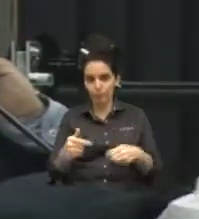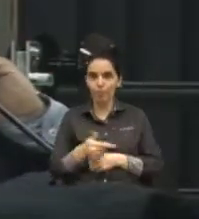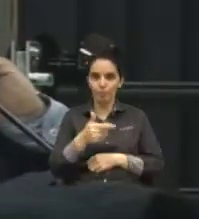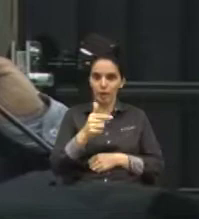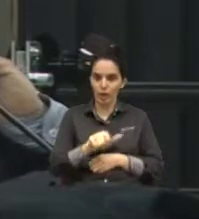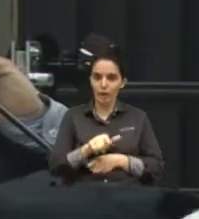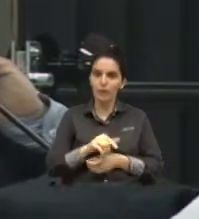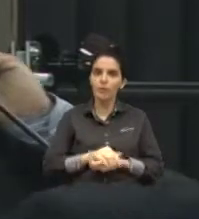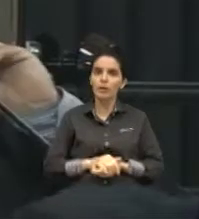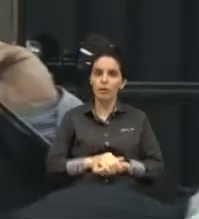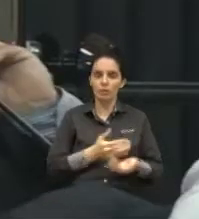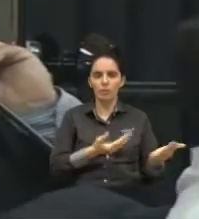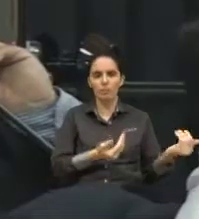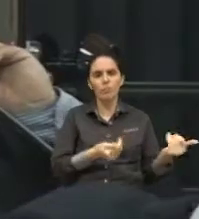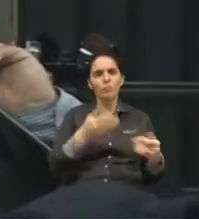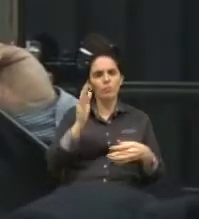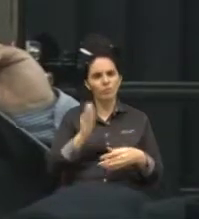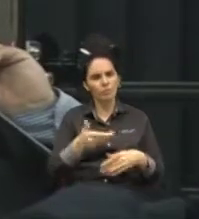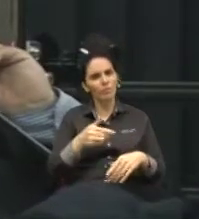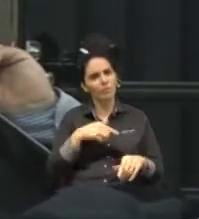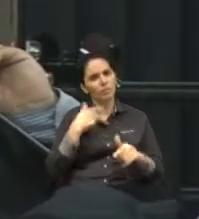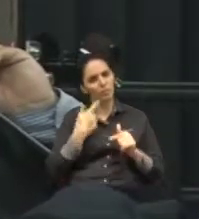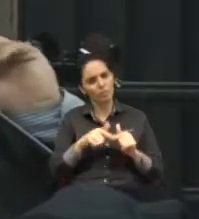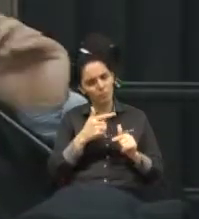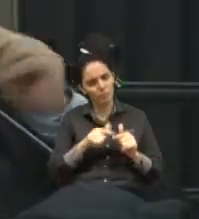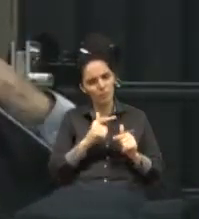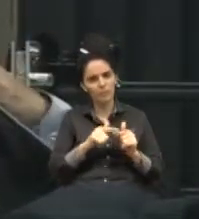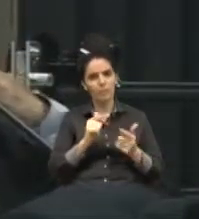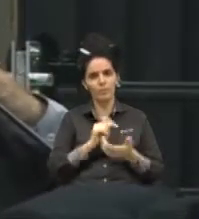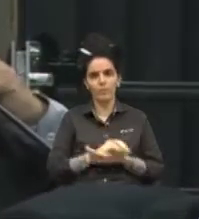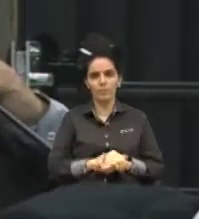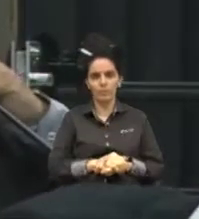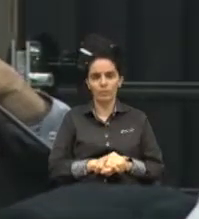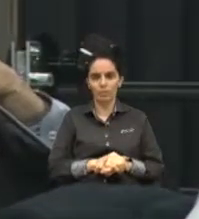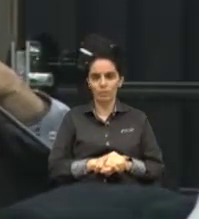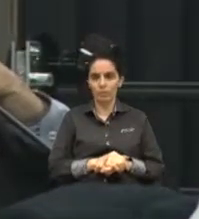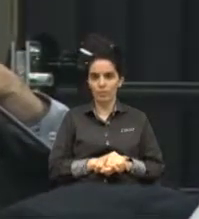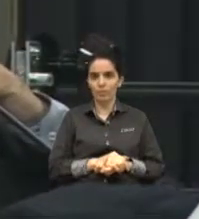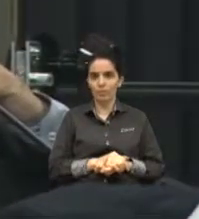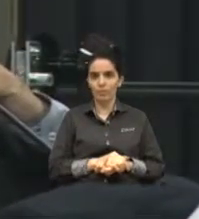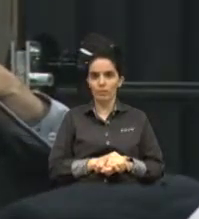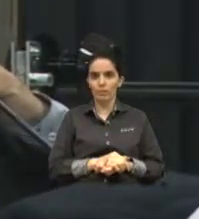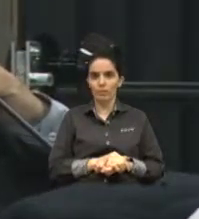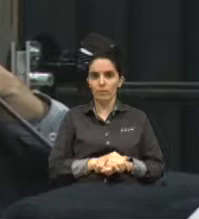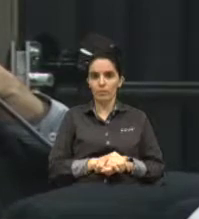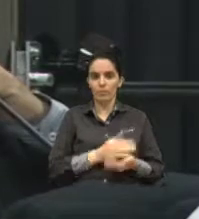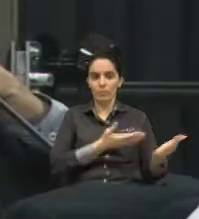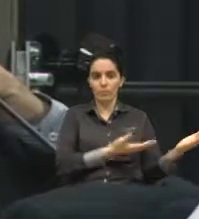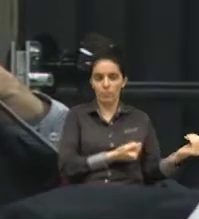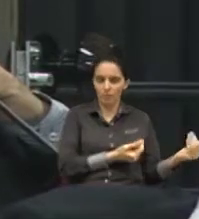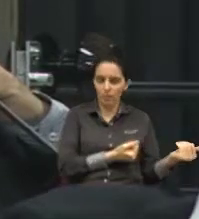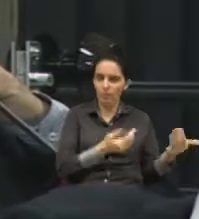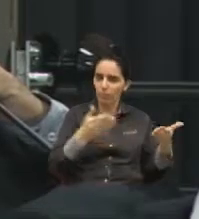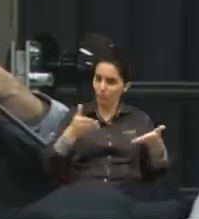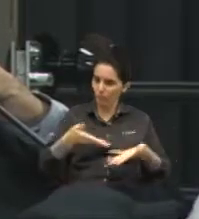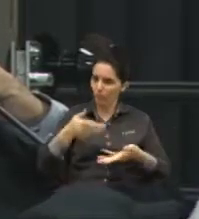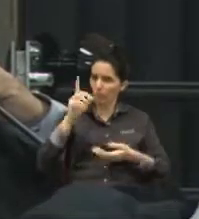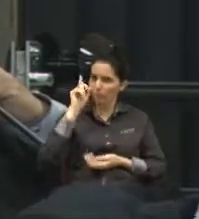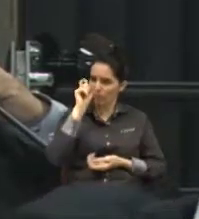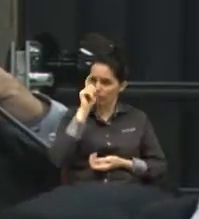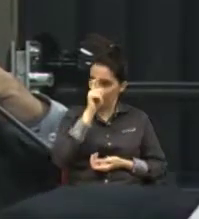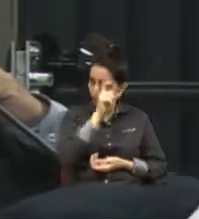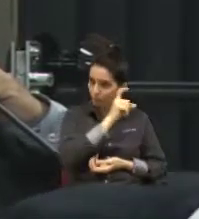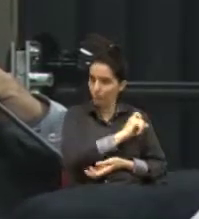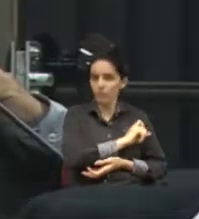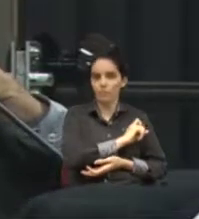esses jovens enfrentam hoje. É uma juventude muito difícil. Eu sempre